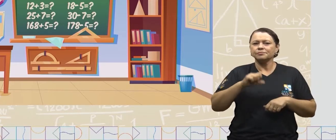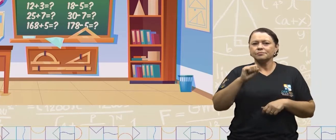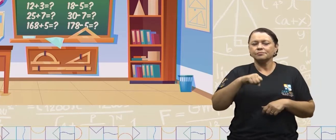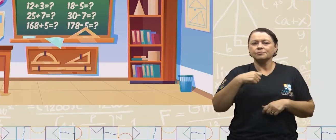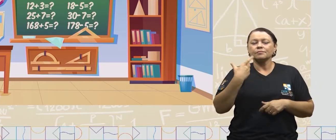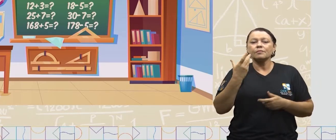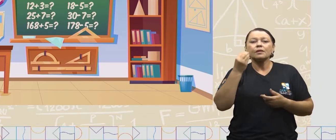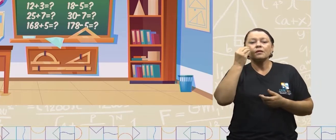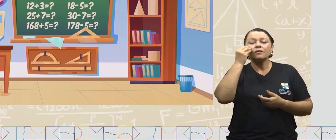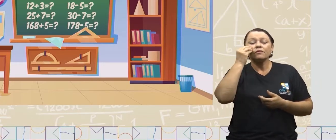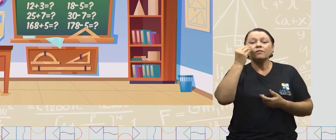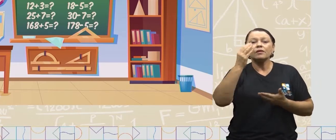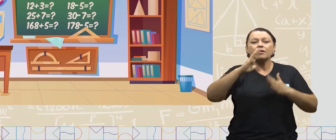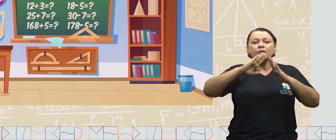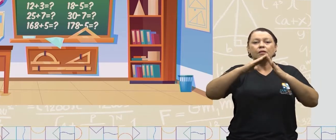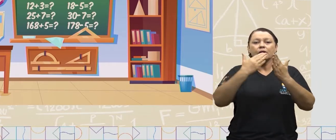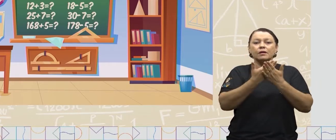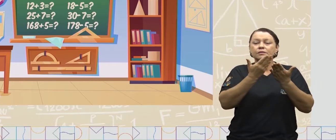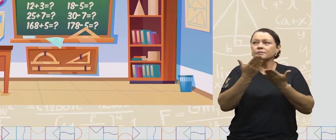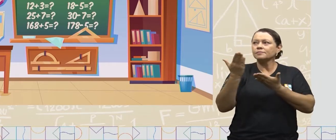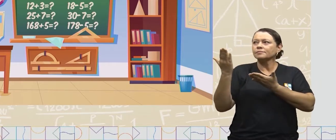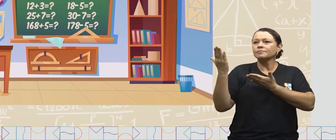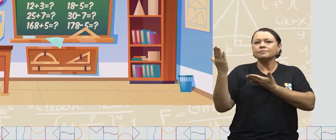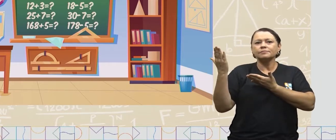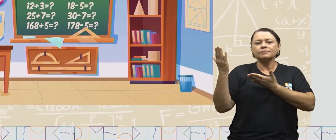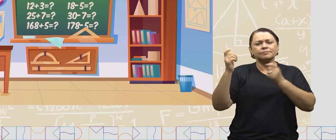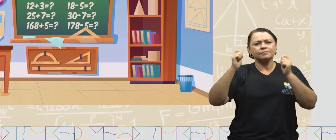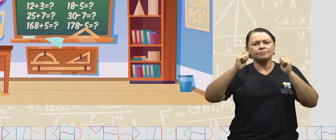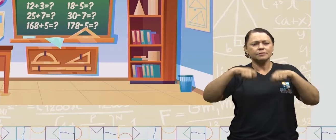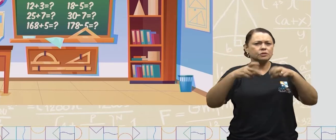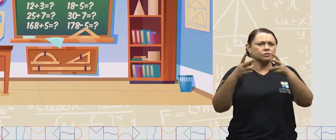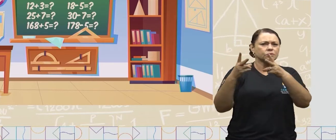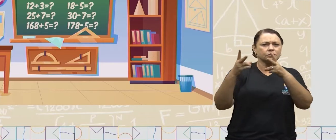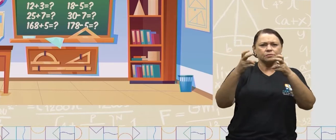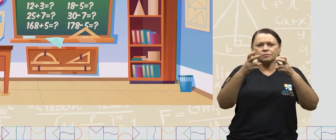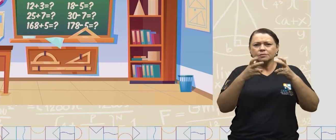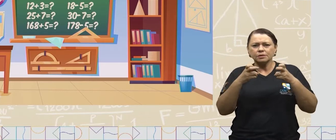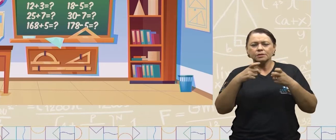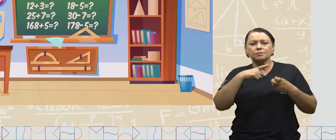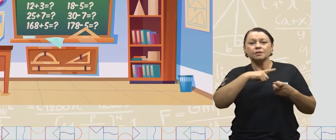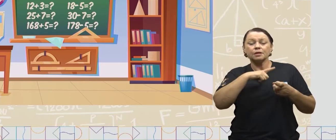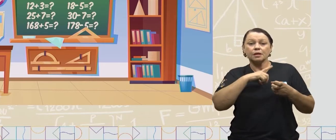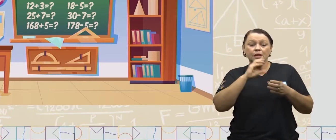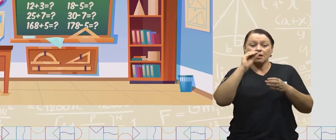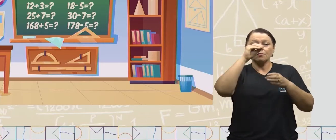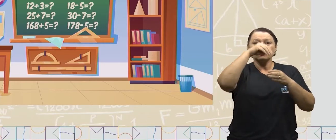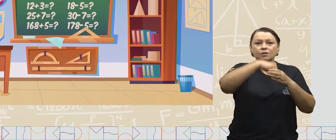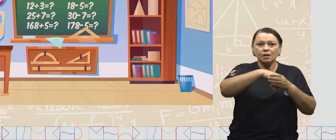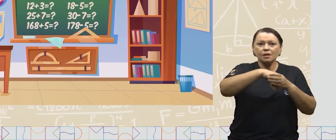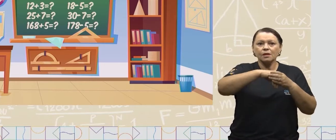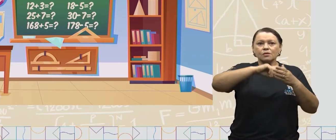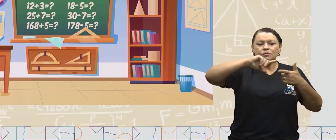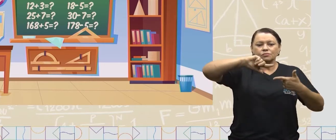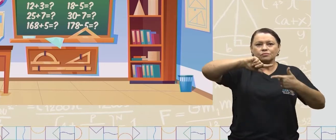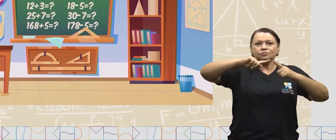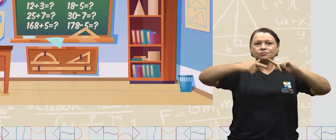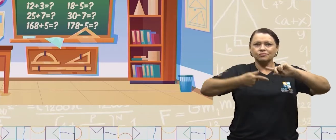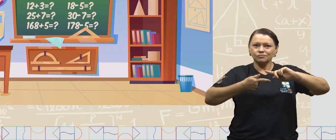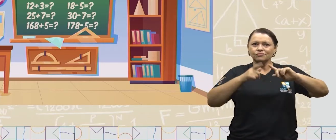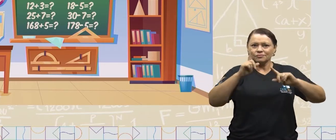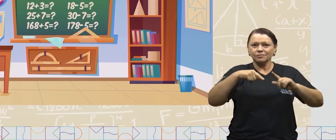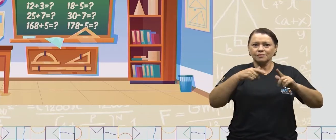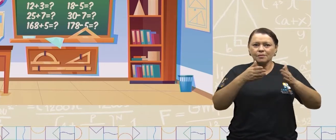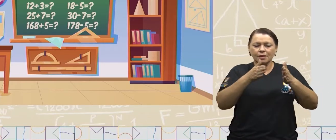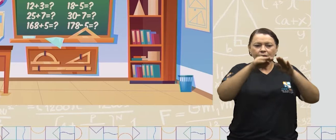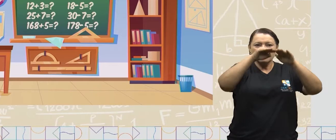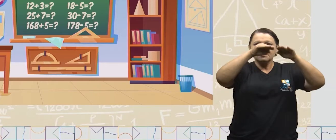Ao observarmos esta escola, conseguimos perceber que estamos dentro de um sólido geométrico, não é?